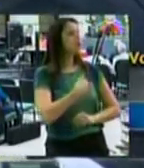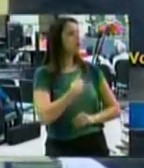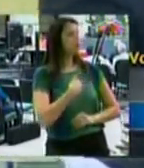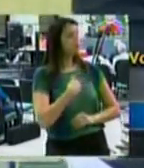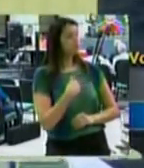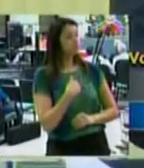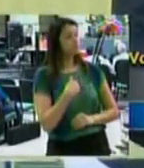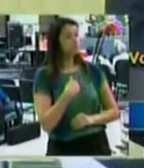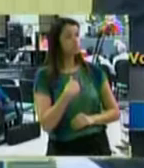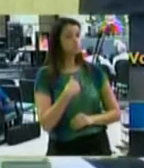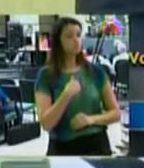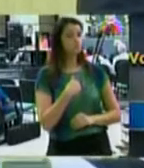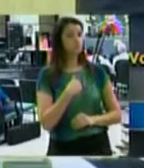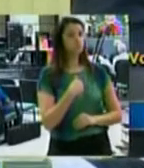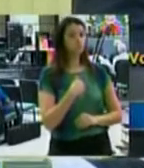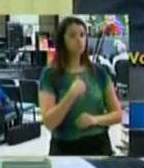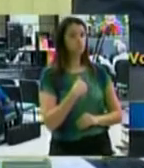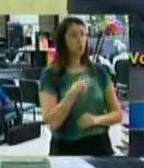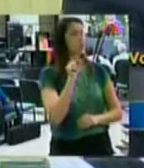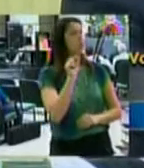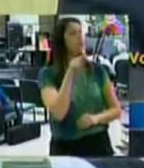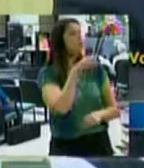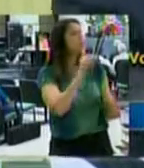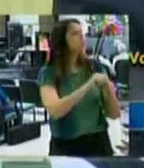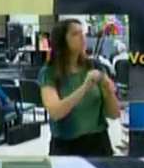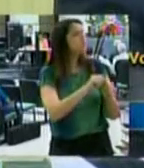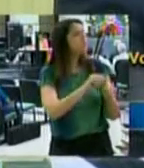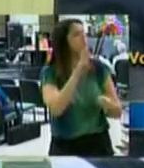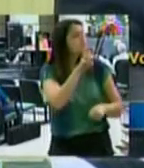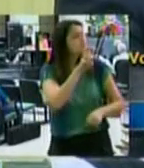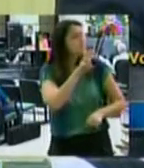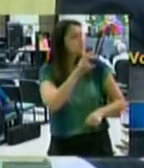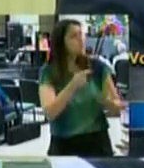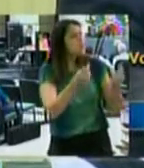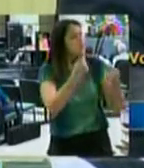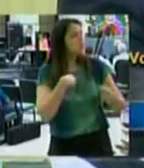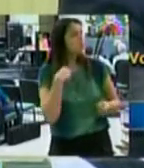parafraseando. O que é que você fez com aquilo que eu te dei?